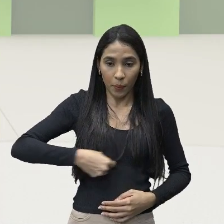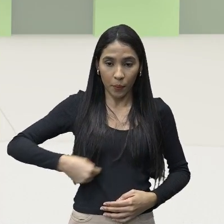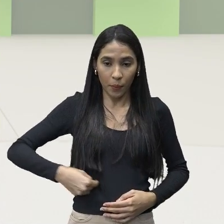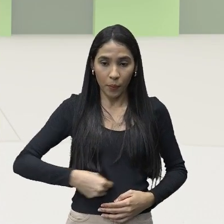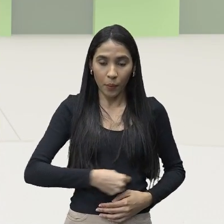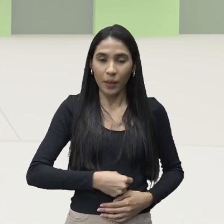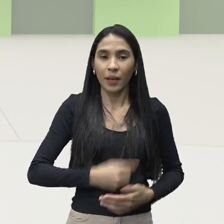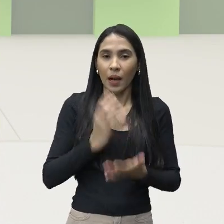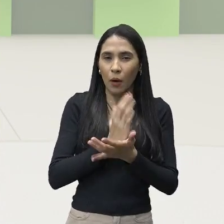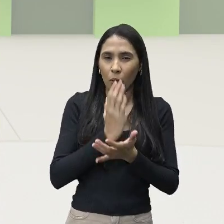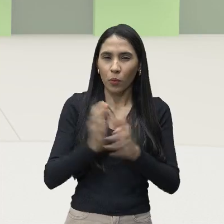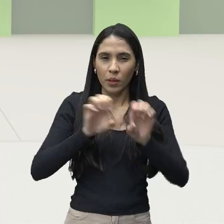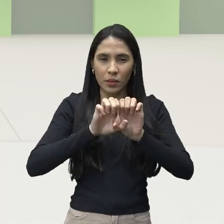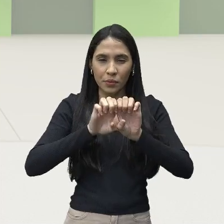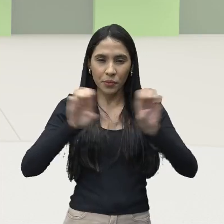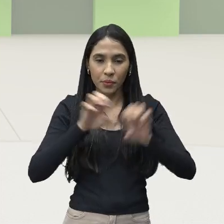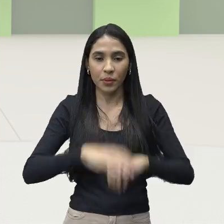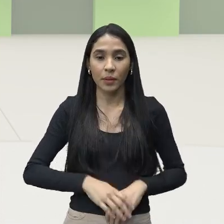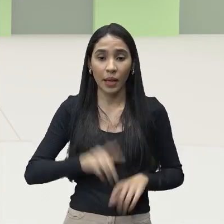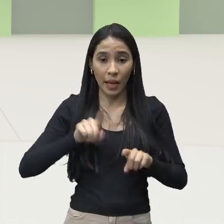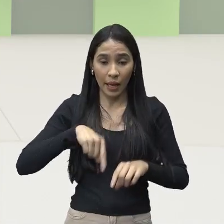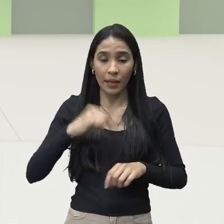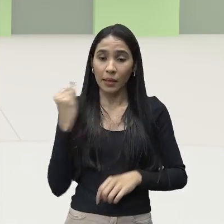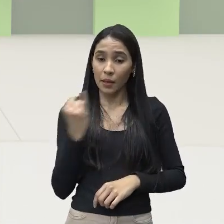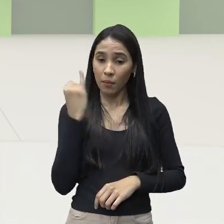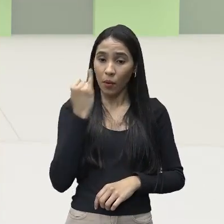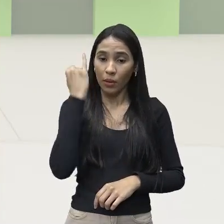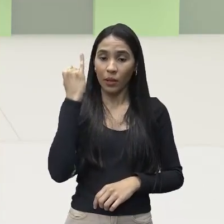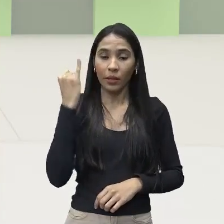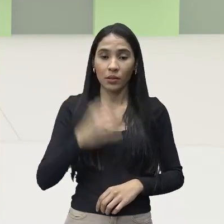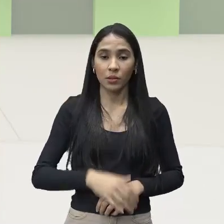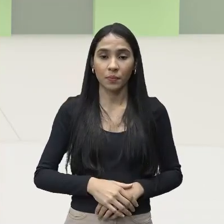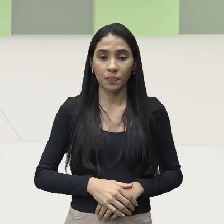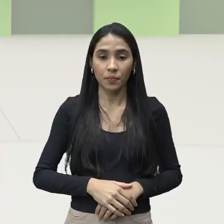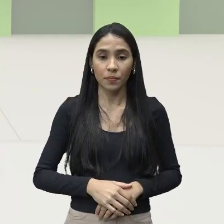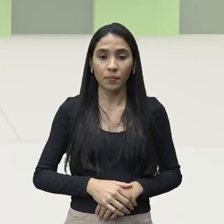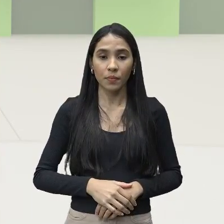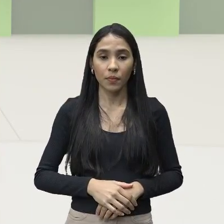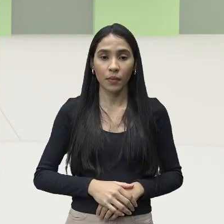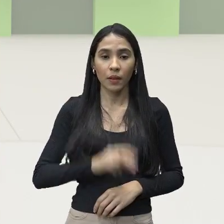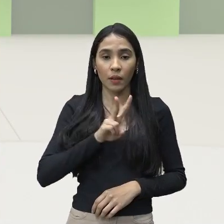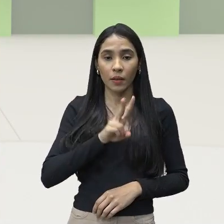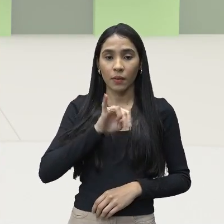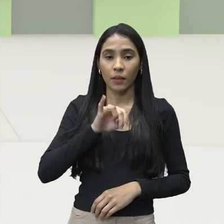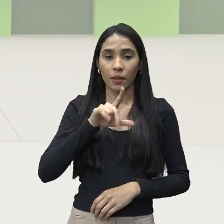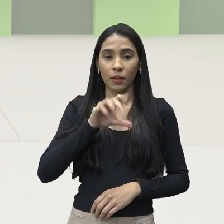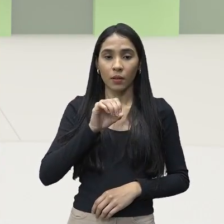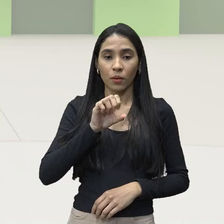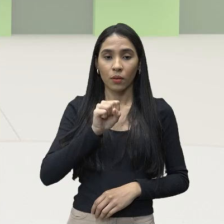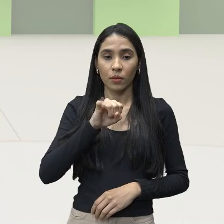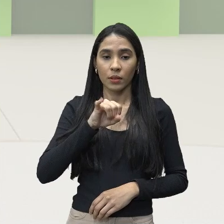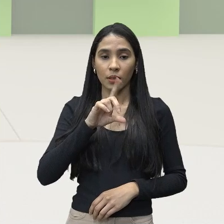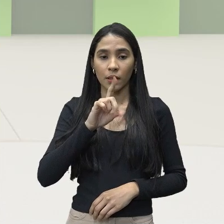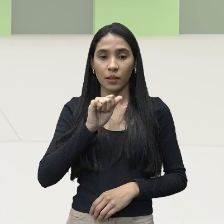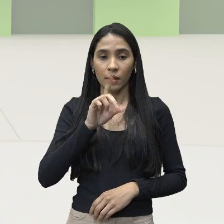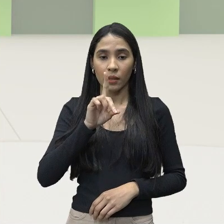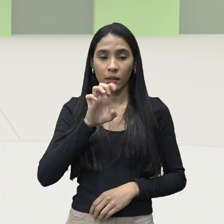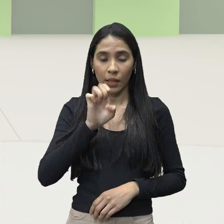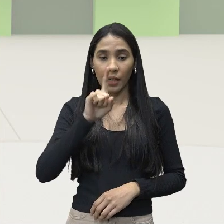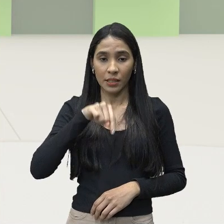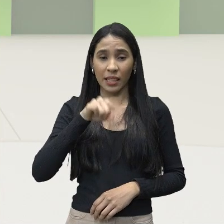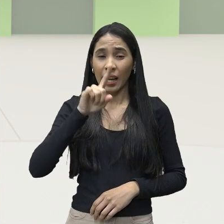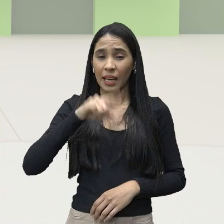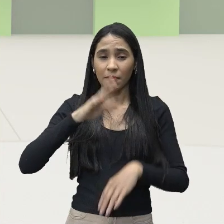algumas estruturas, né? E é importante a gente ressaltar as vilosidades, tá? São elas que vão absorver